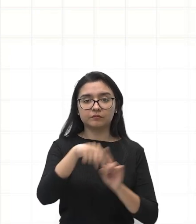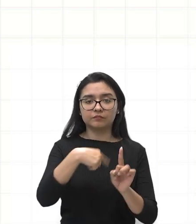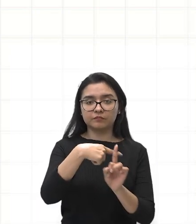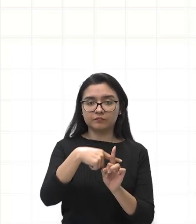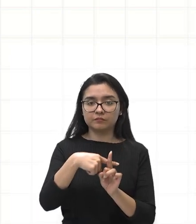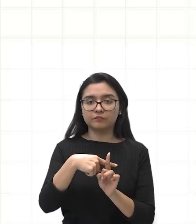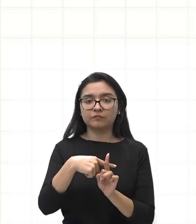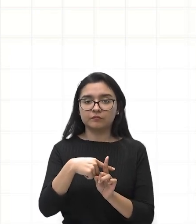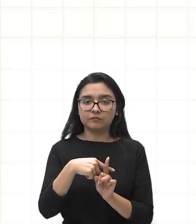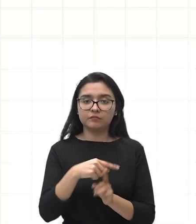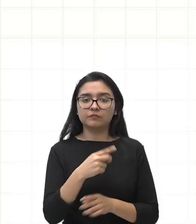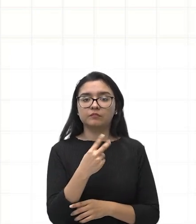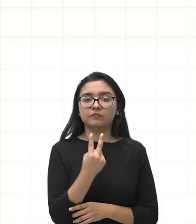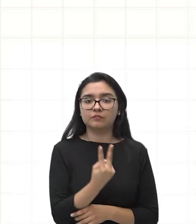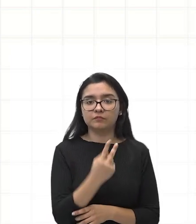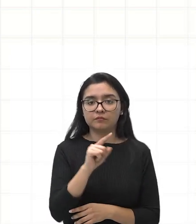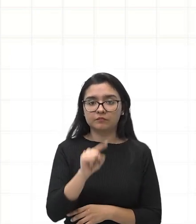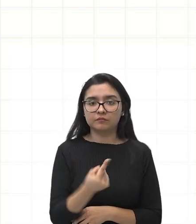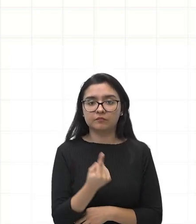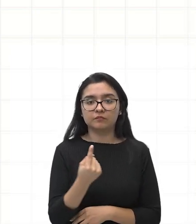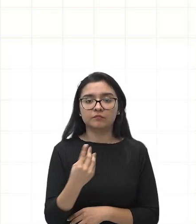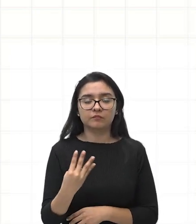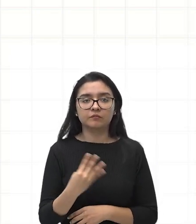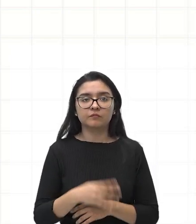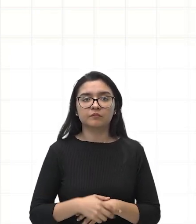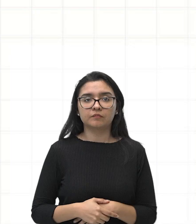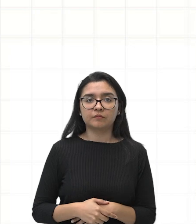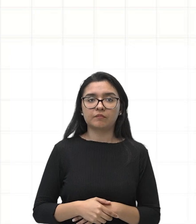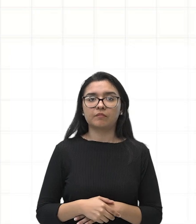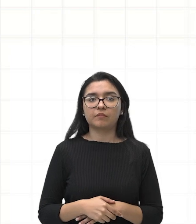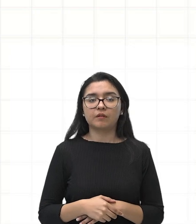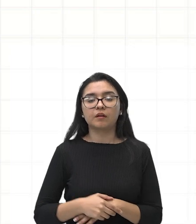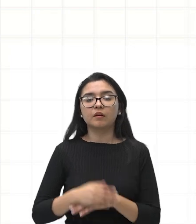mais 2,4. Olha só. Quero somar? Eu quero